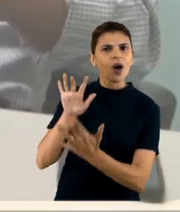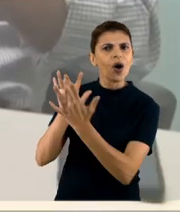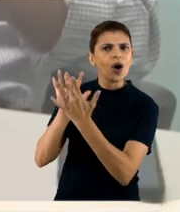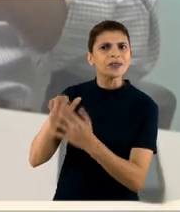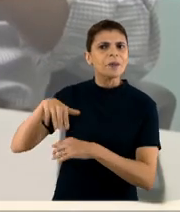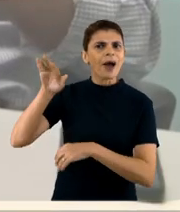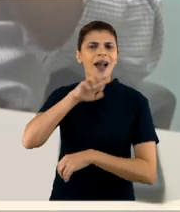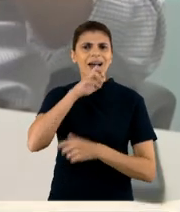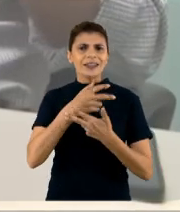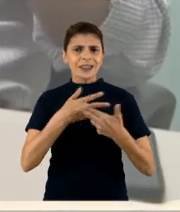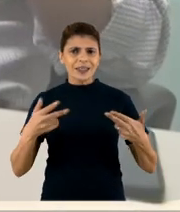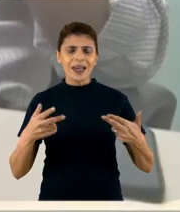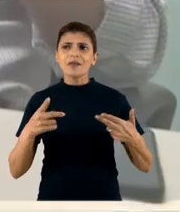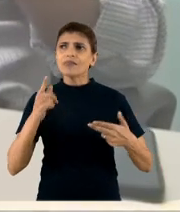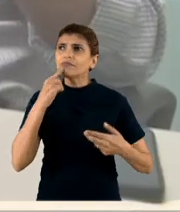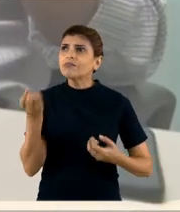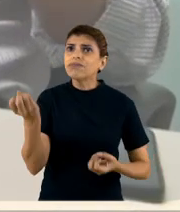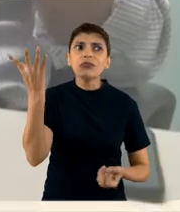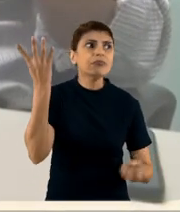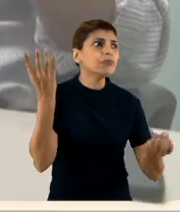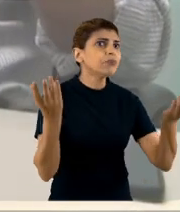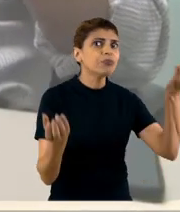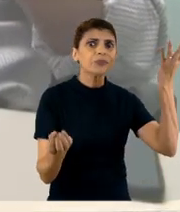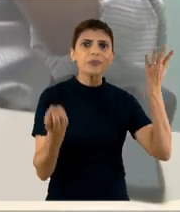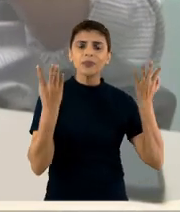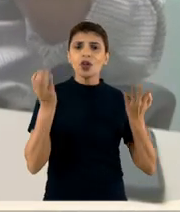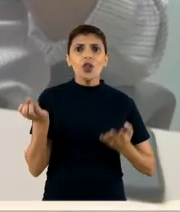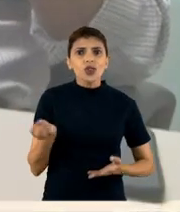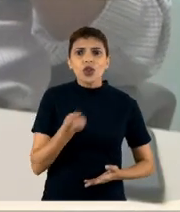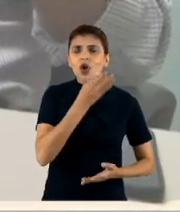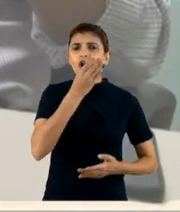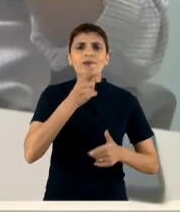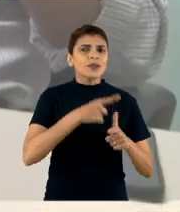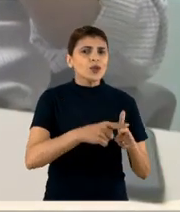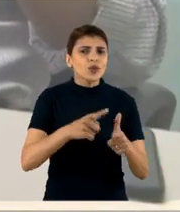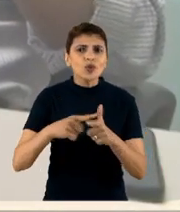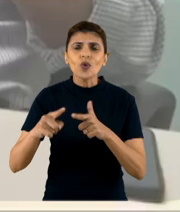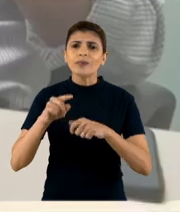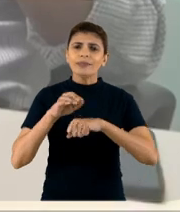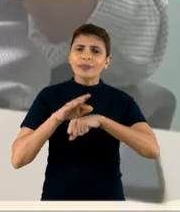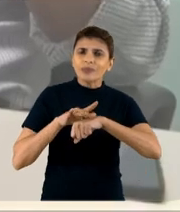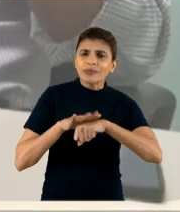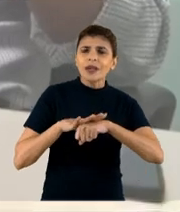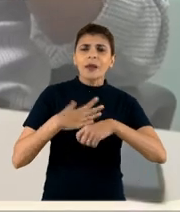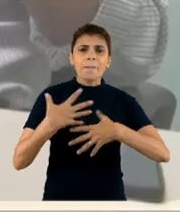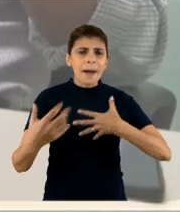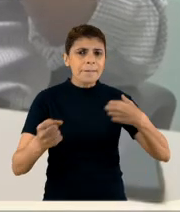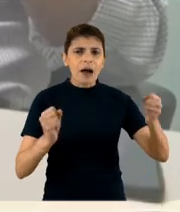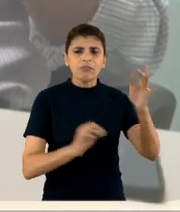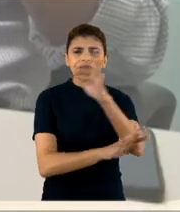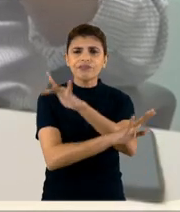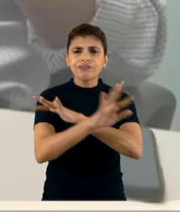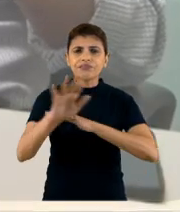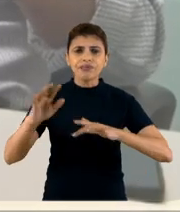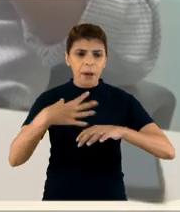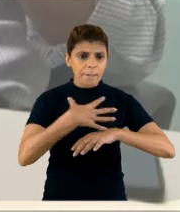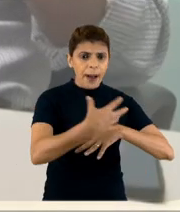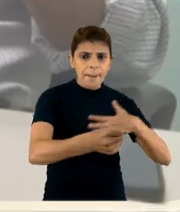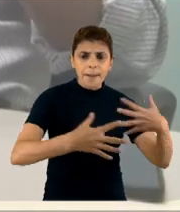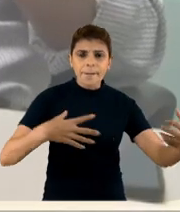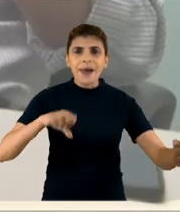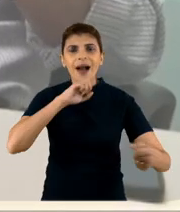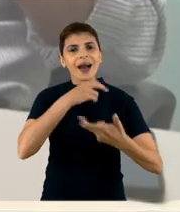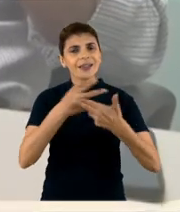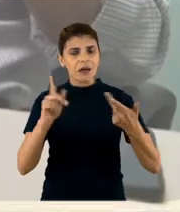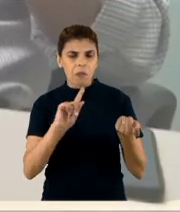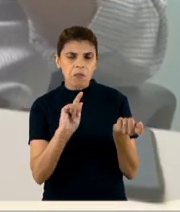da Ásia, favorecendo esses saltos de espécies, favorecendo que novos agentes infecciosos transitem de uma